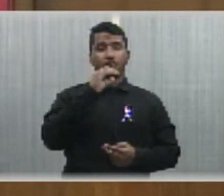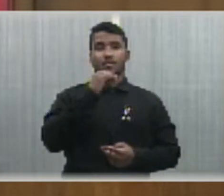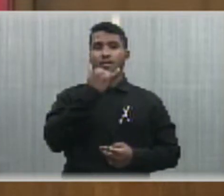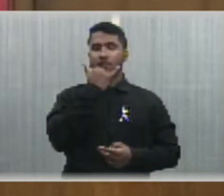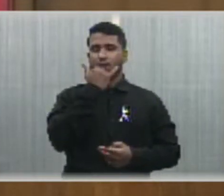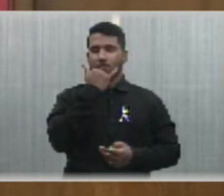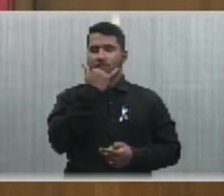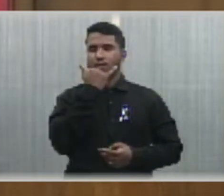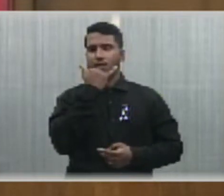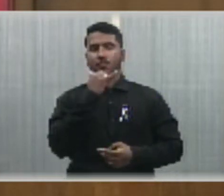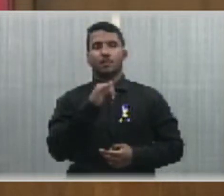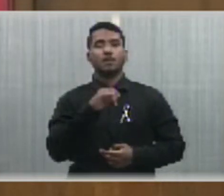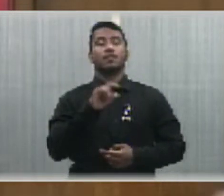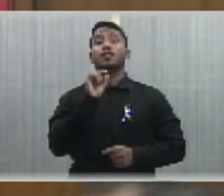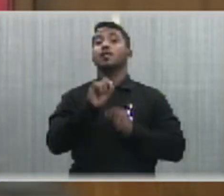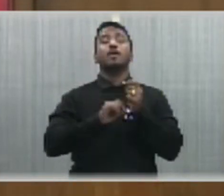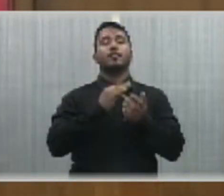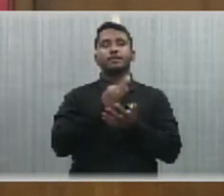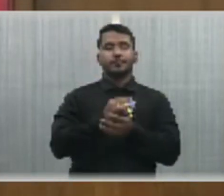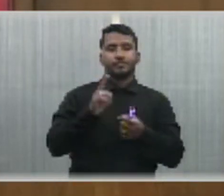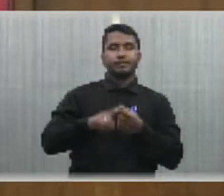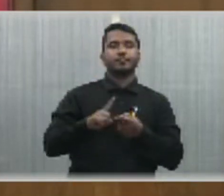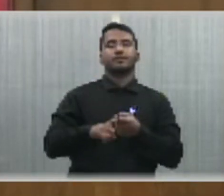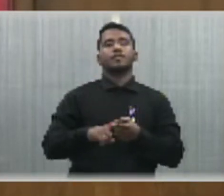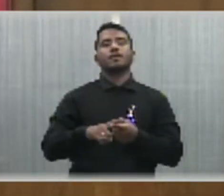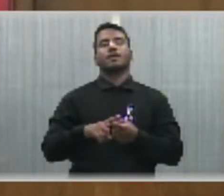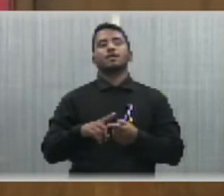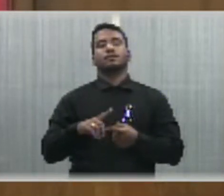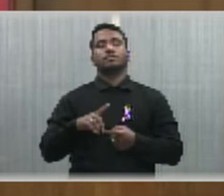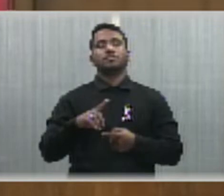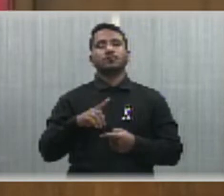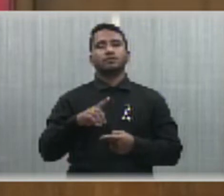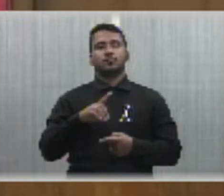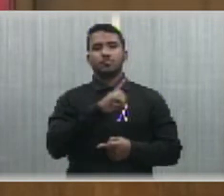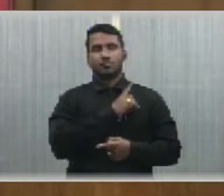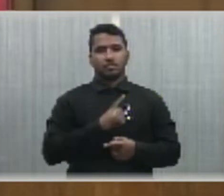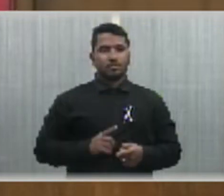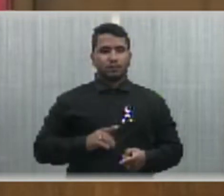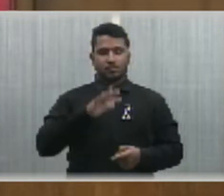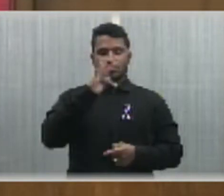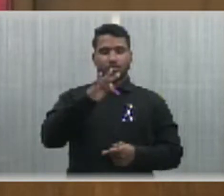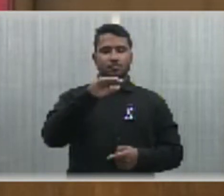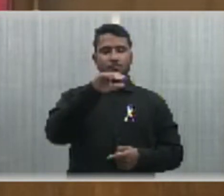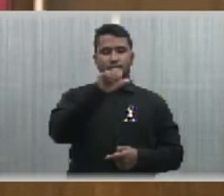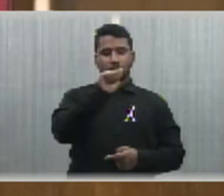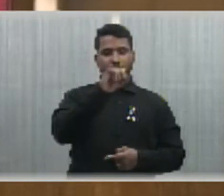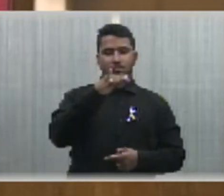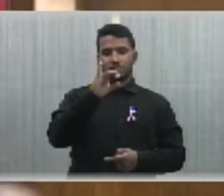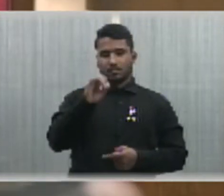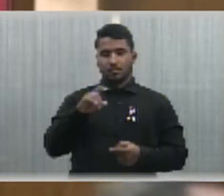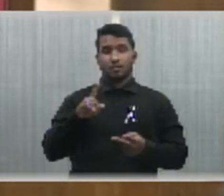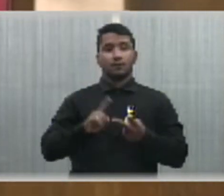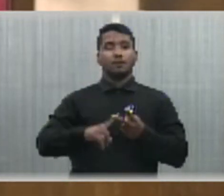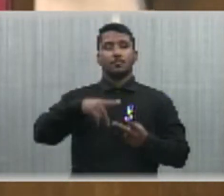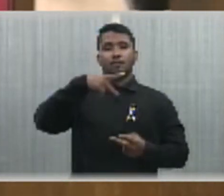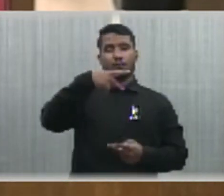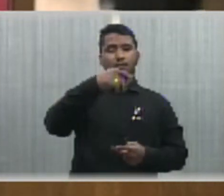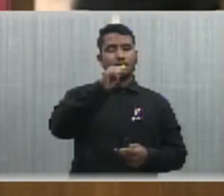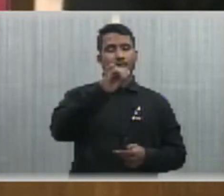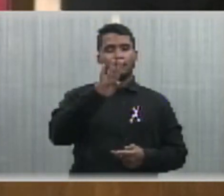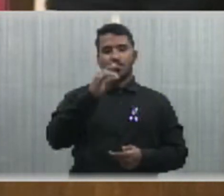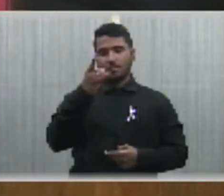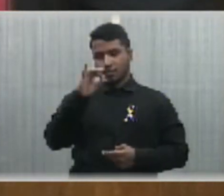Perdão. Justificada as ausências do deputado Fábio Novo e Pablo Santos. Realizou-se